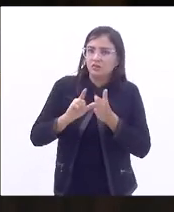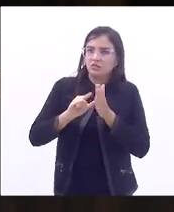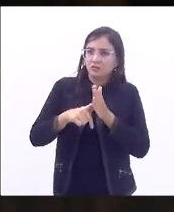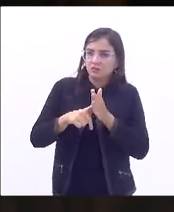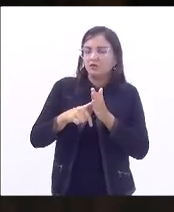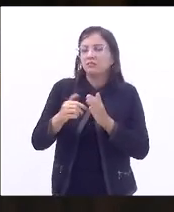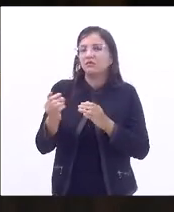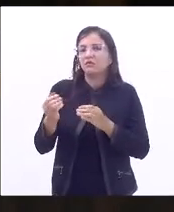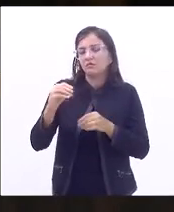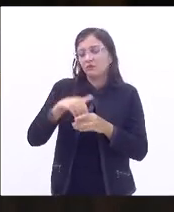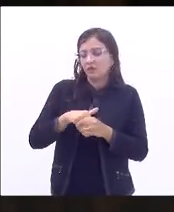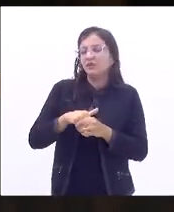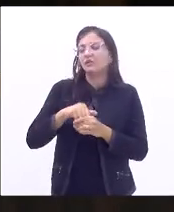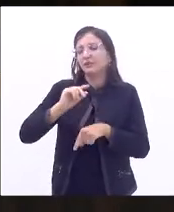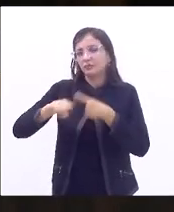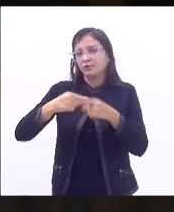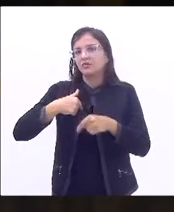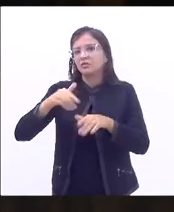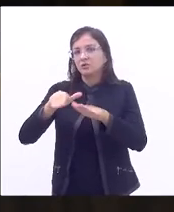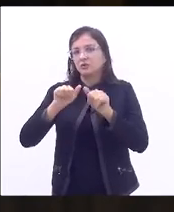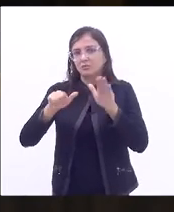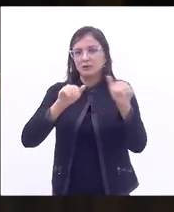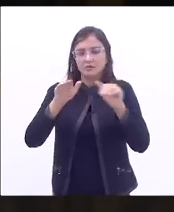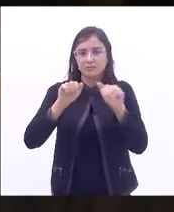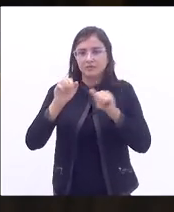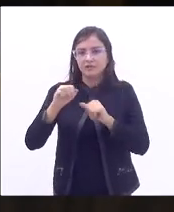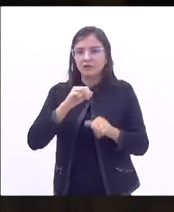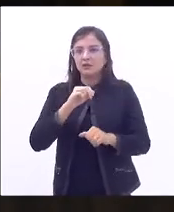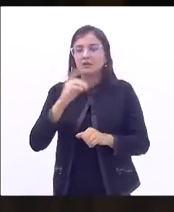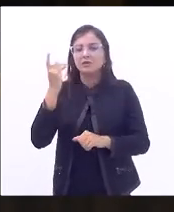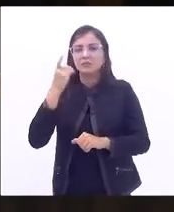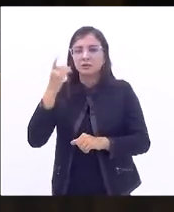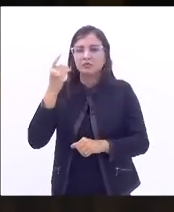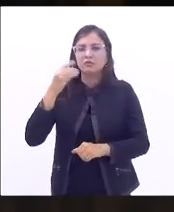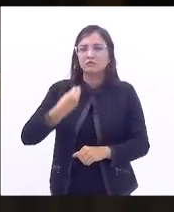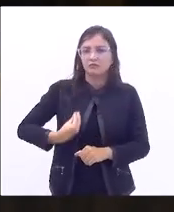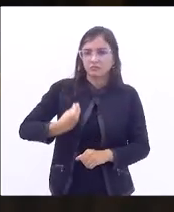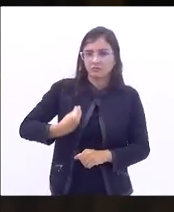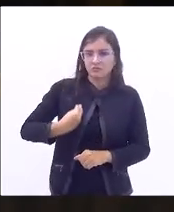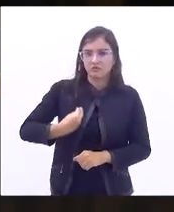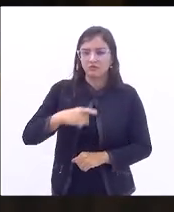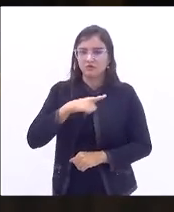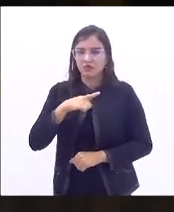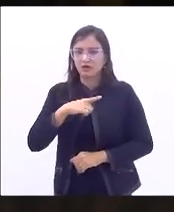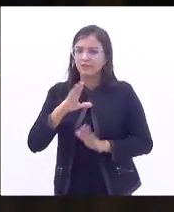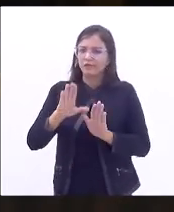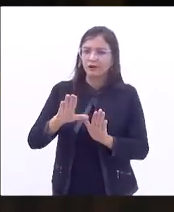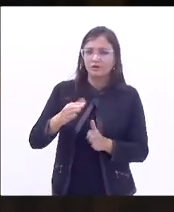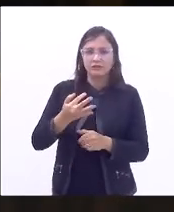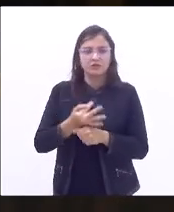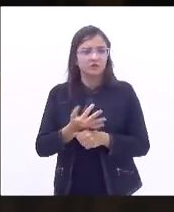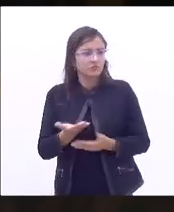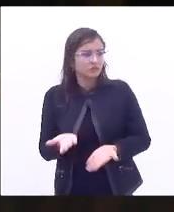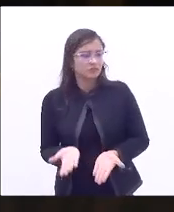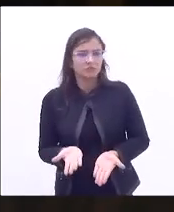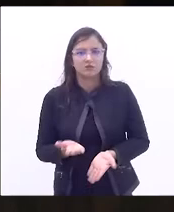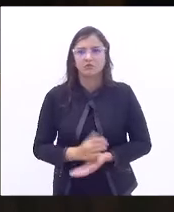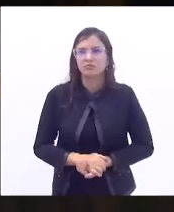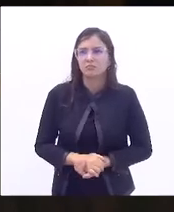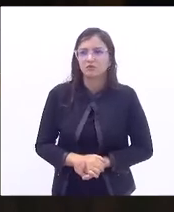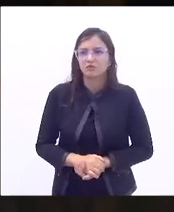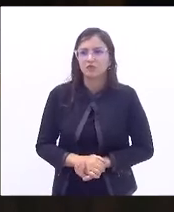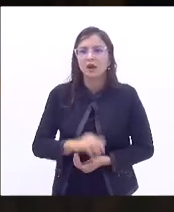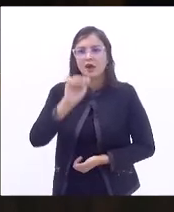fazer a chamada dos deputados que deram a presença e que estão ausentes. Deputado Alexandre